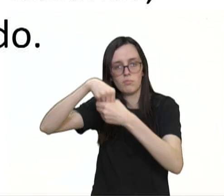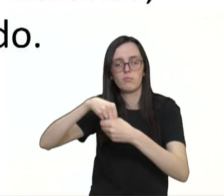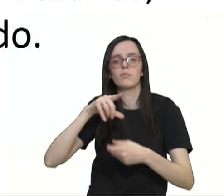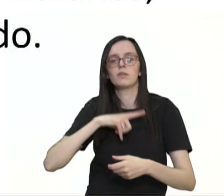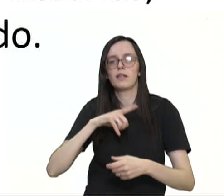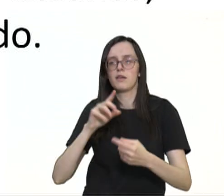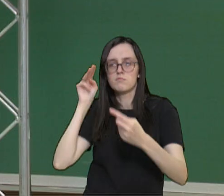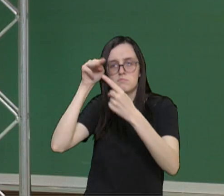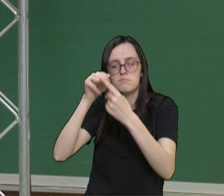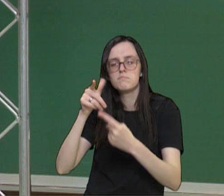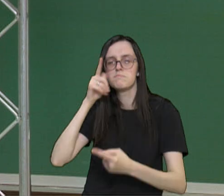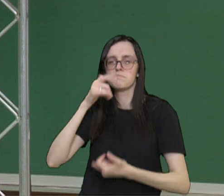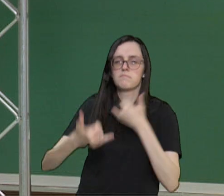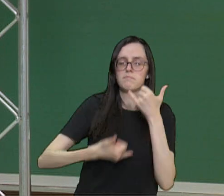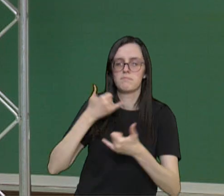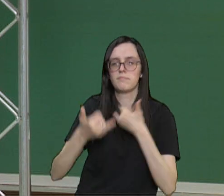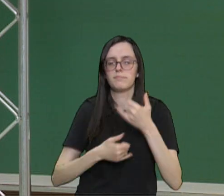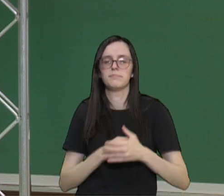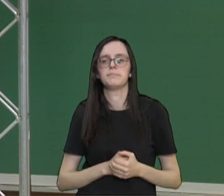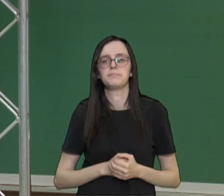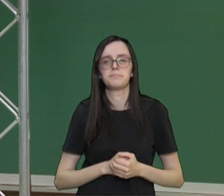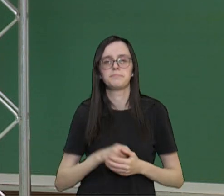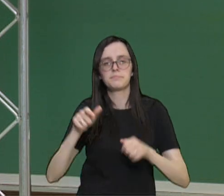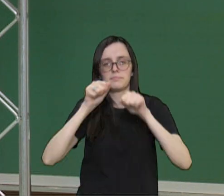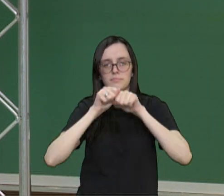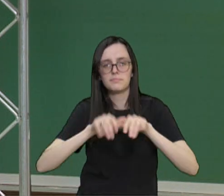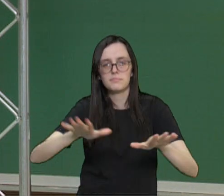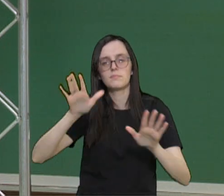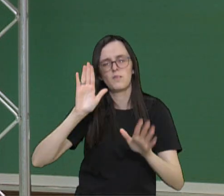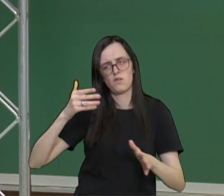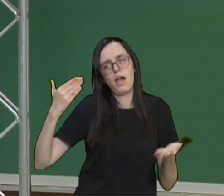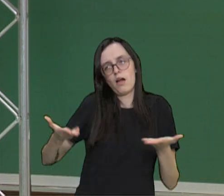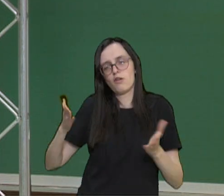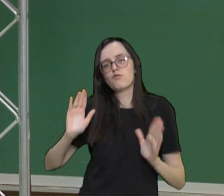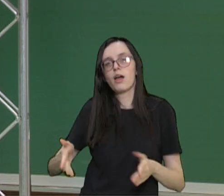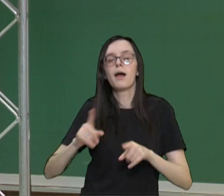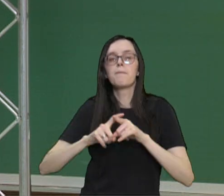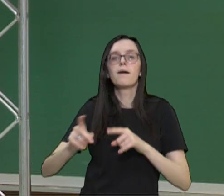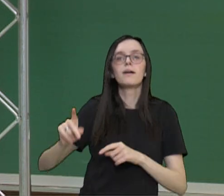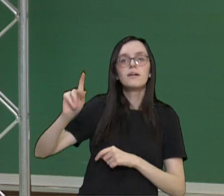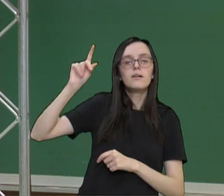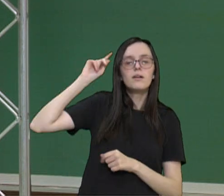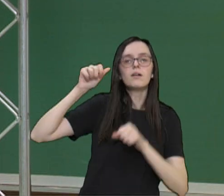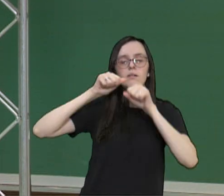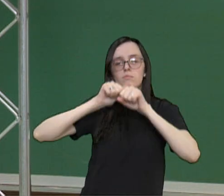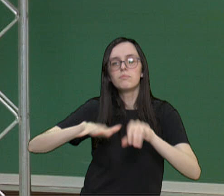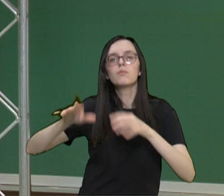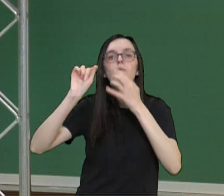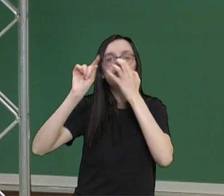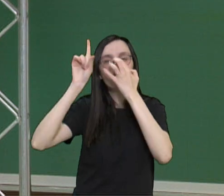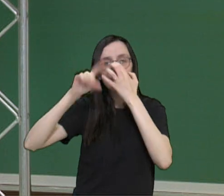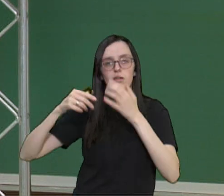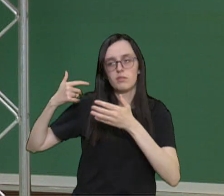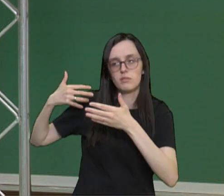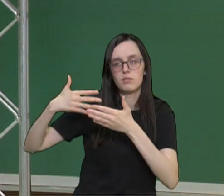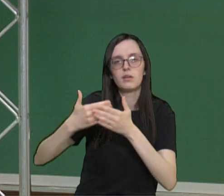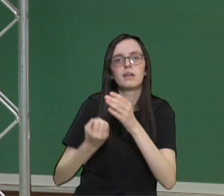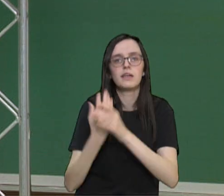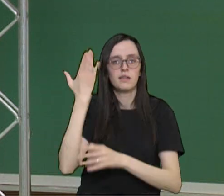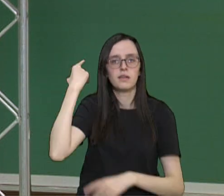divertindo. Ele vai se popularizar a partir de 1970, ele já vai surgir antes, mas ele se populariza mais a partir da invenção do